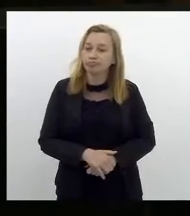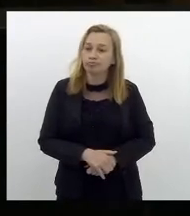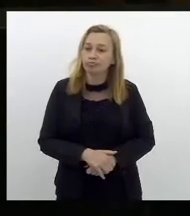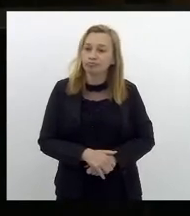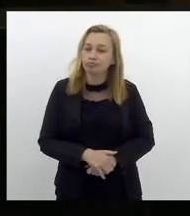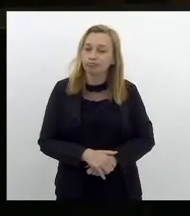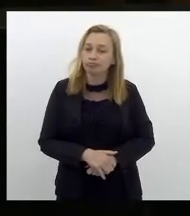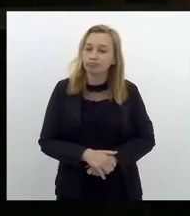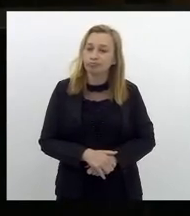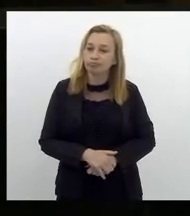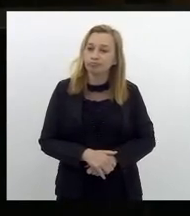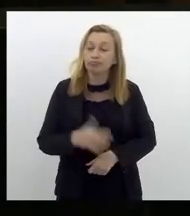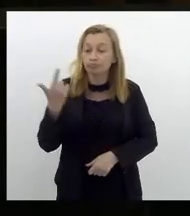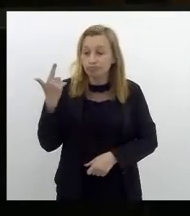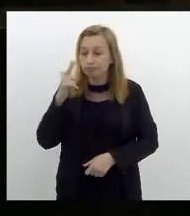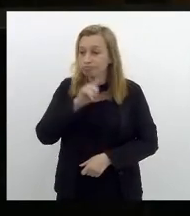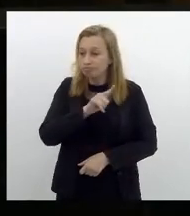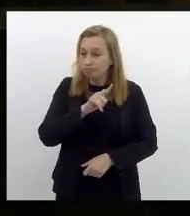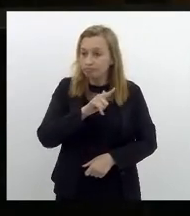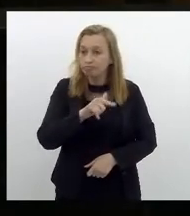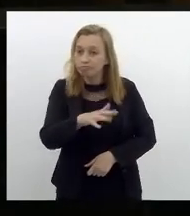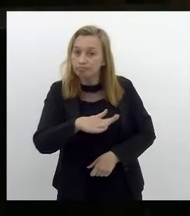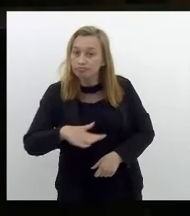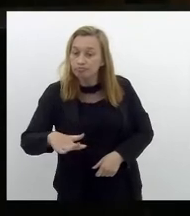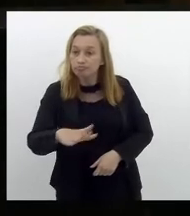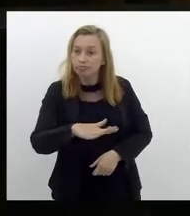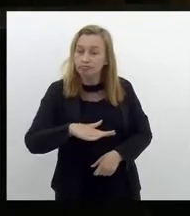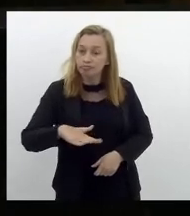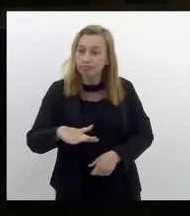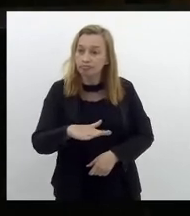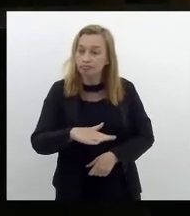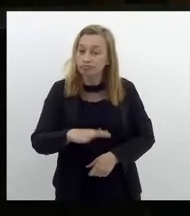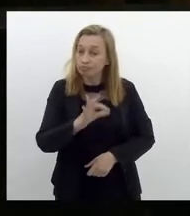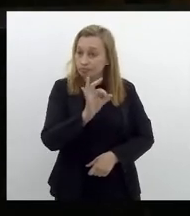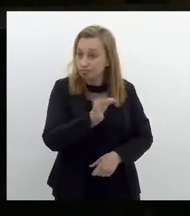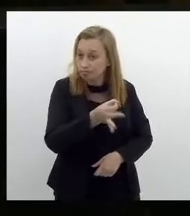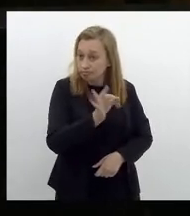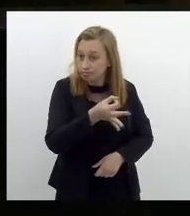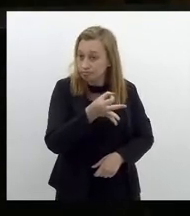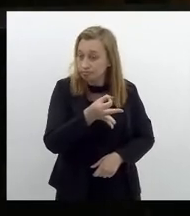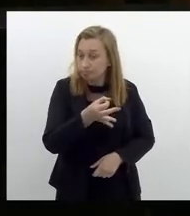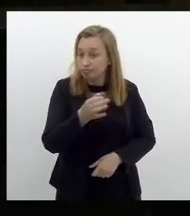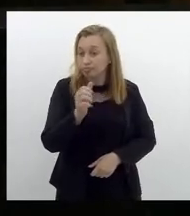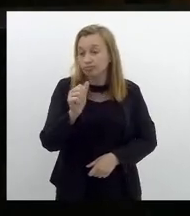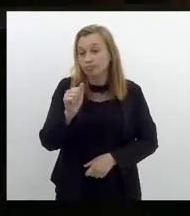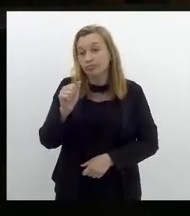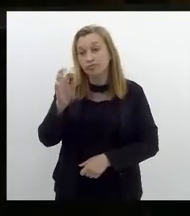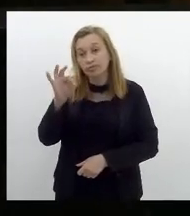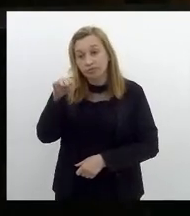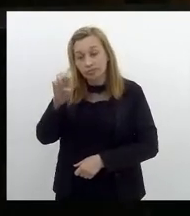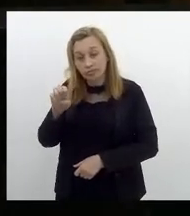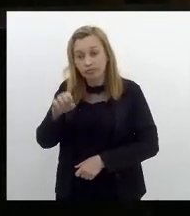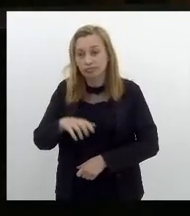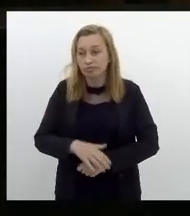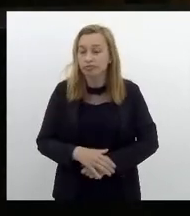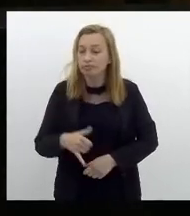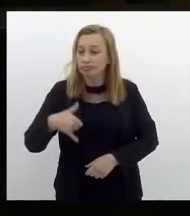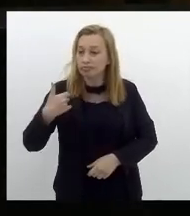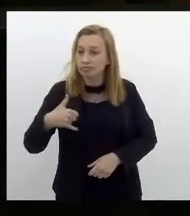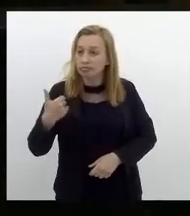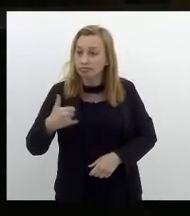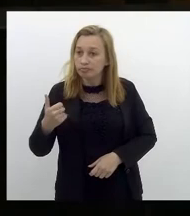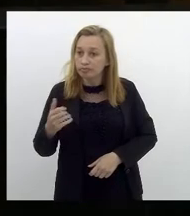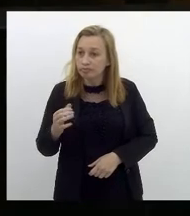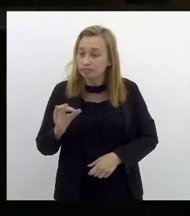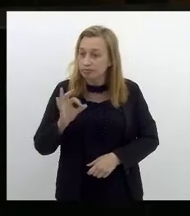se conseguiu, na área exatamente desses agentes, que a idade